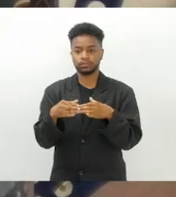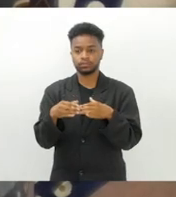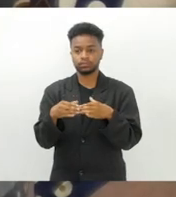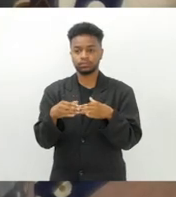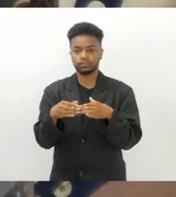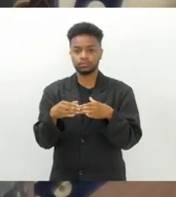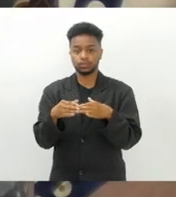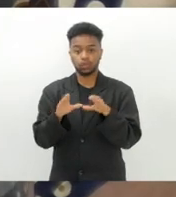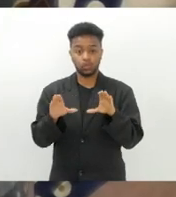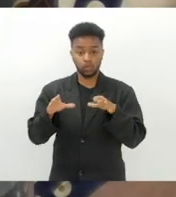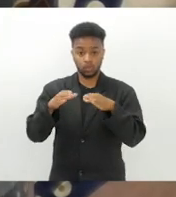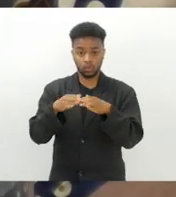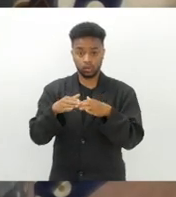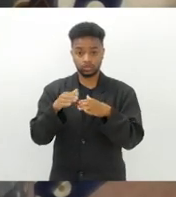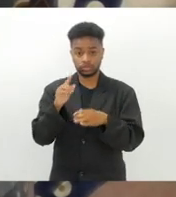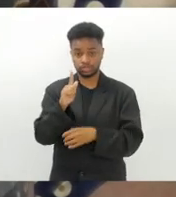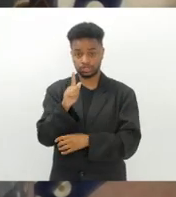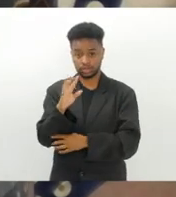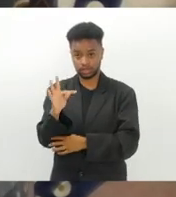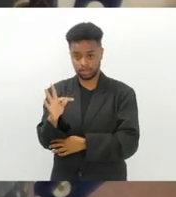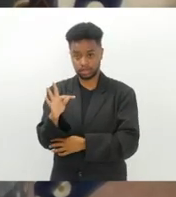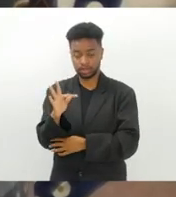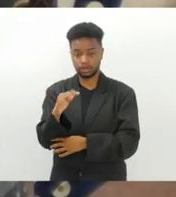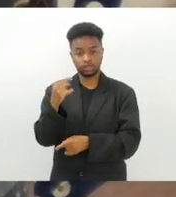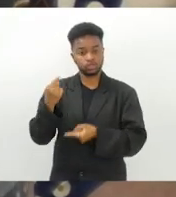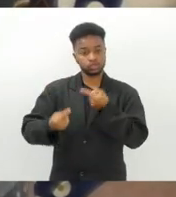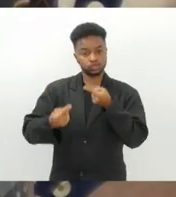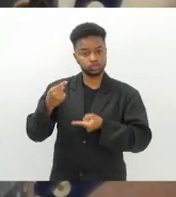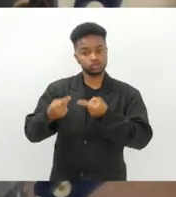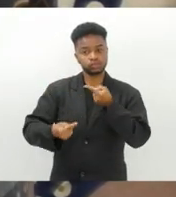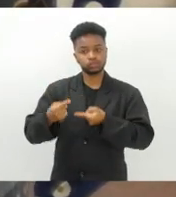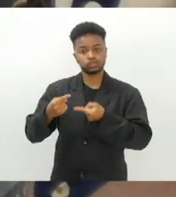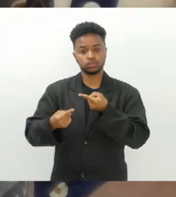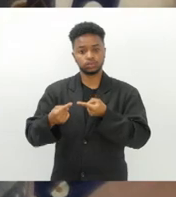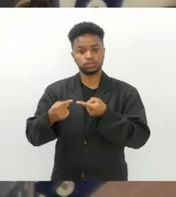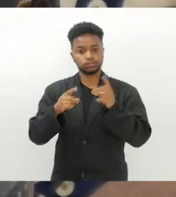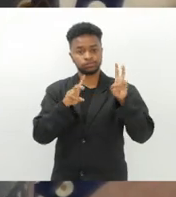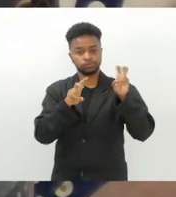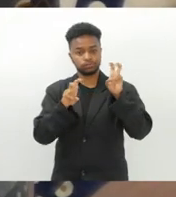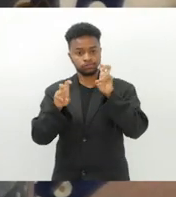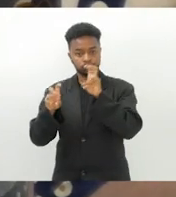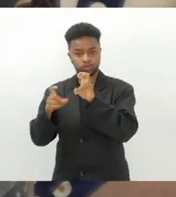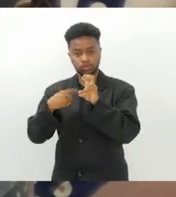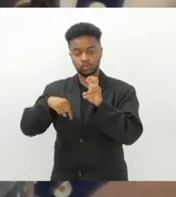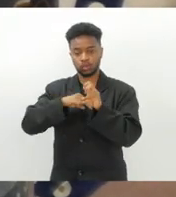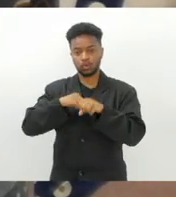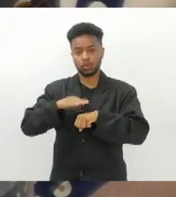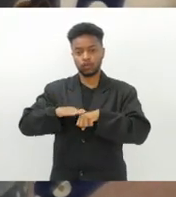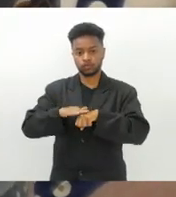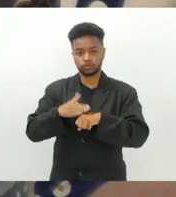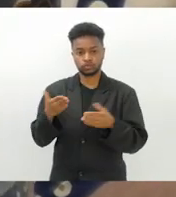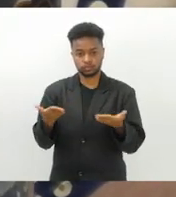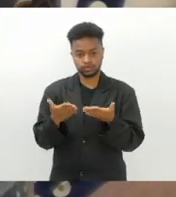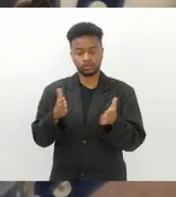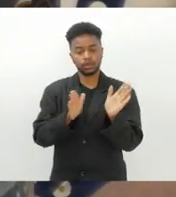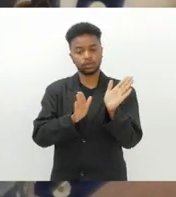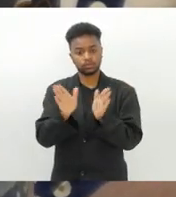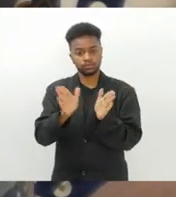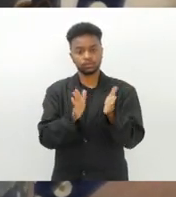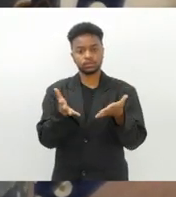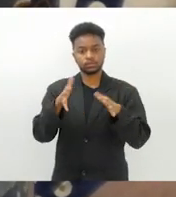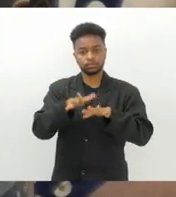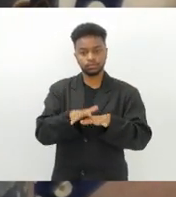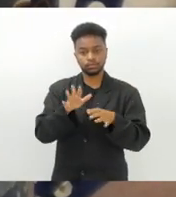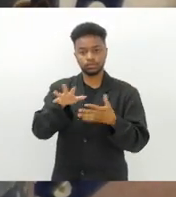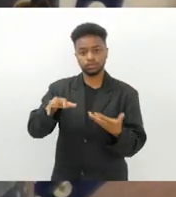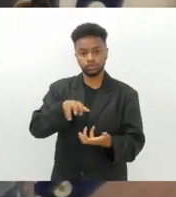uma comissão, grupo de trabalho, né, que vai debater todos os temas que nós dialogamos aqui, inclusão, acessibilidade e